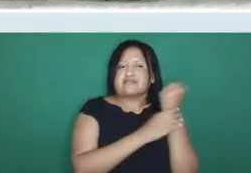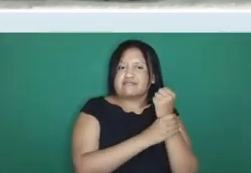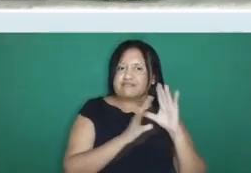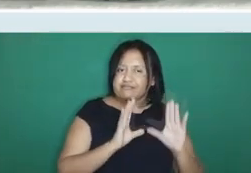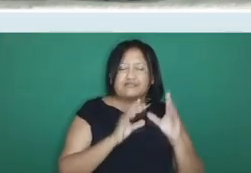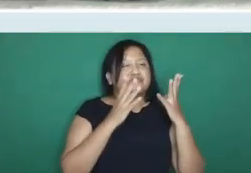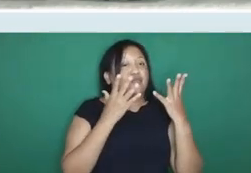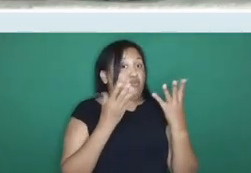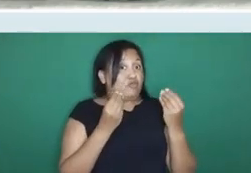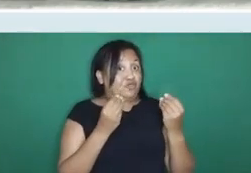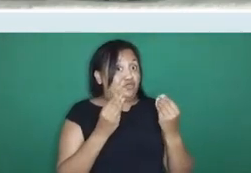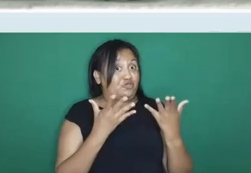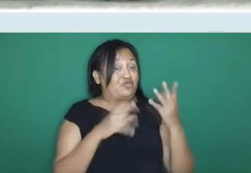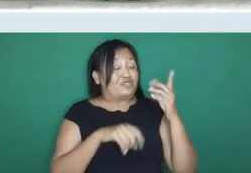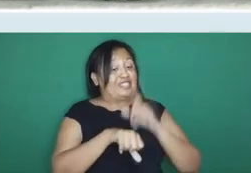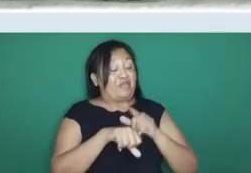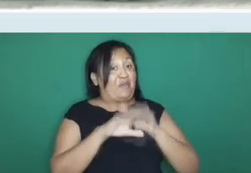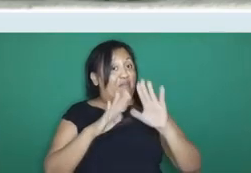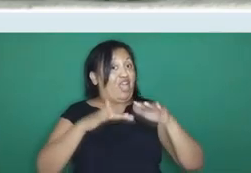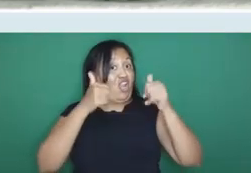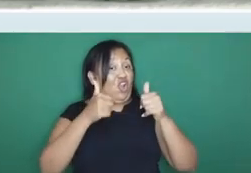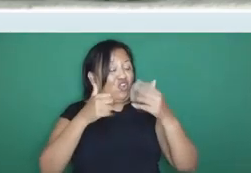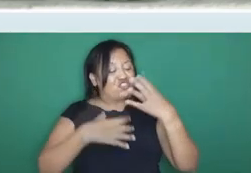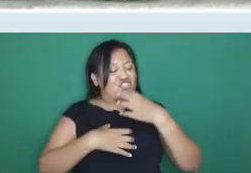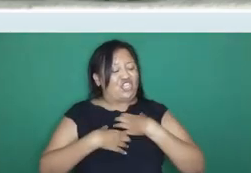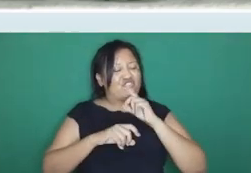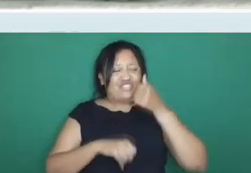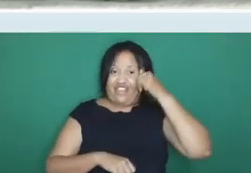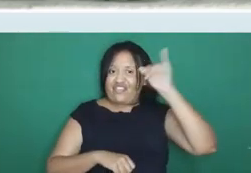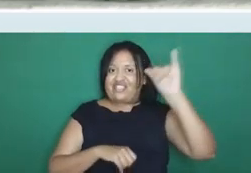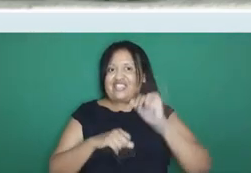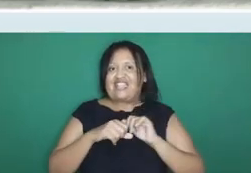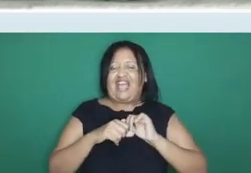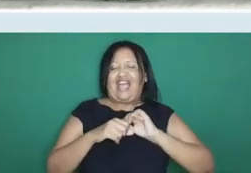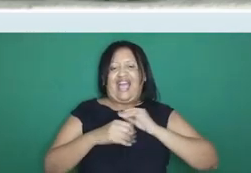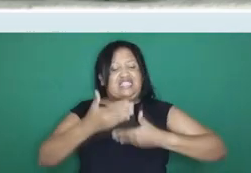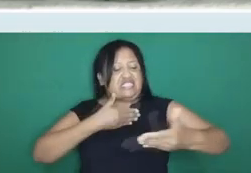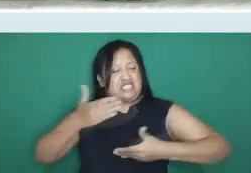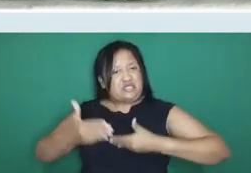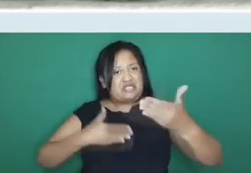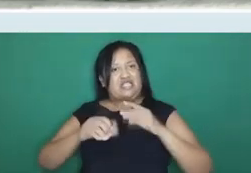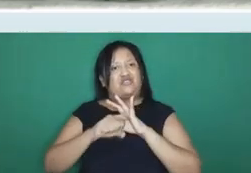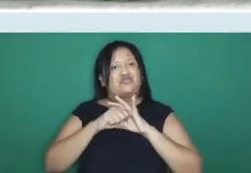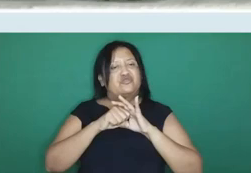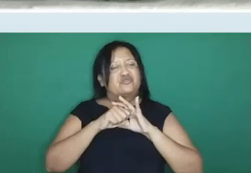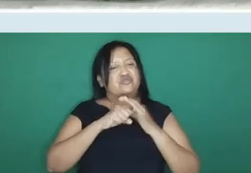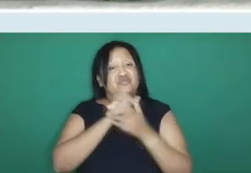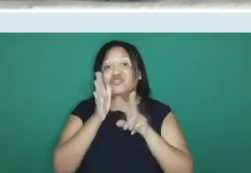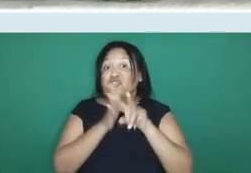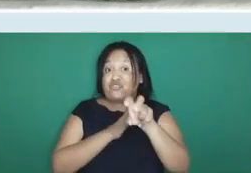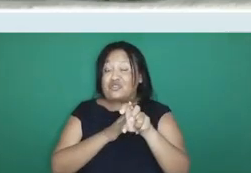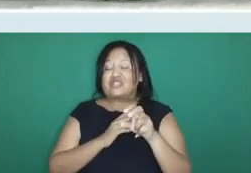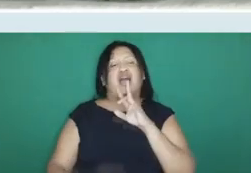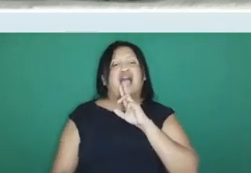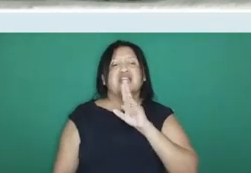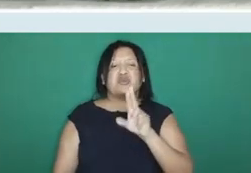por muito tempo e era melhor forma né de evitar a transmissão do vírus e é isso que o suplemento tá fazendo então a resposta da nossa questão é